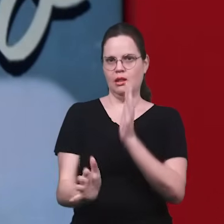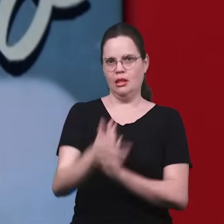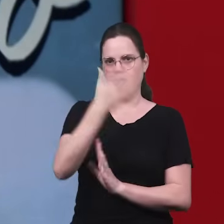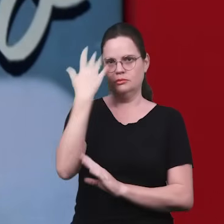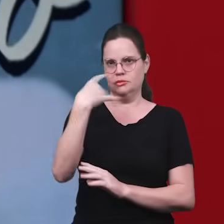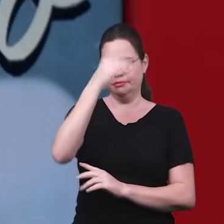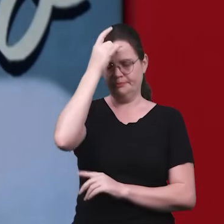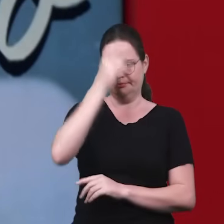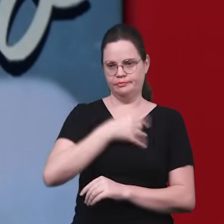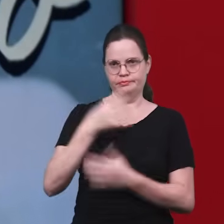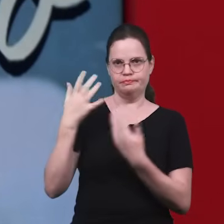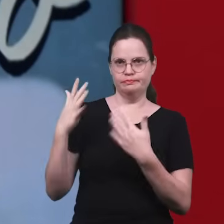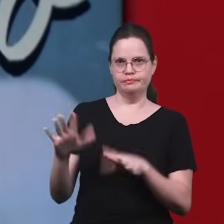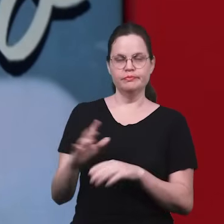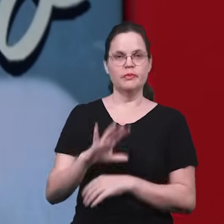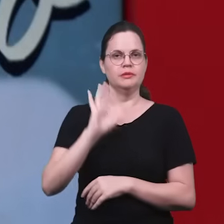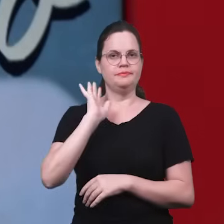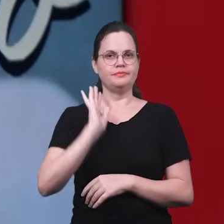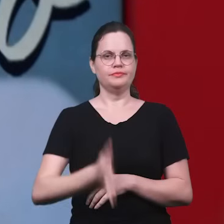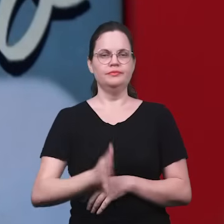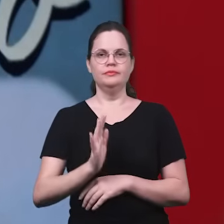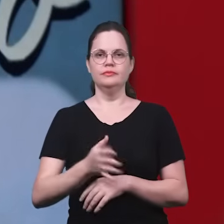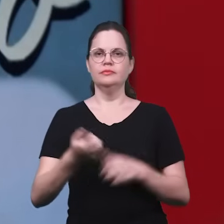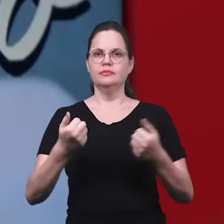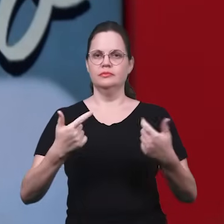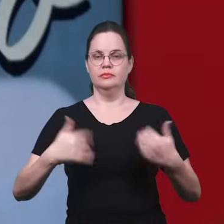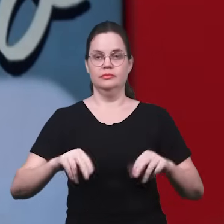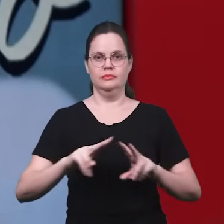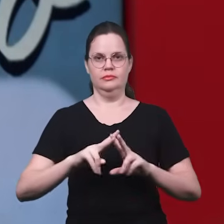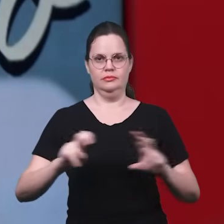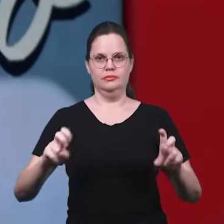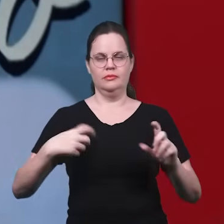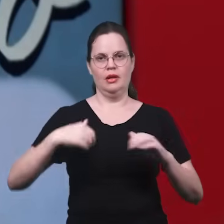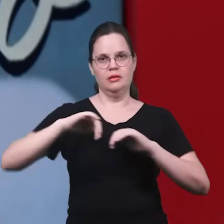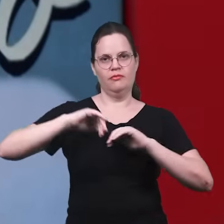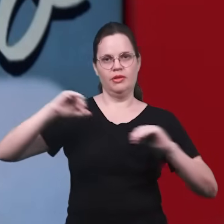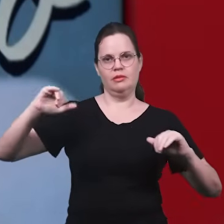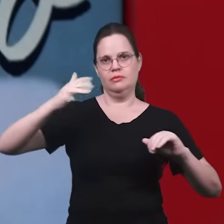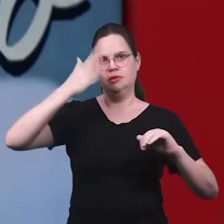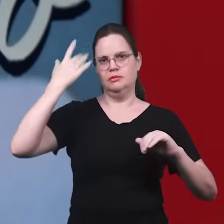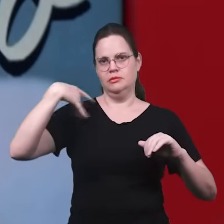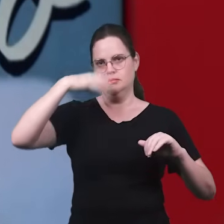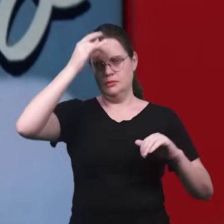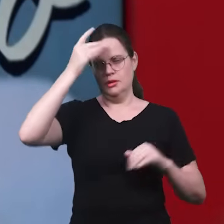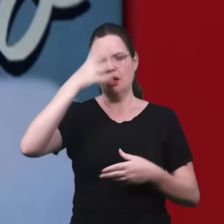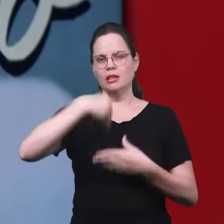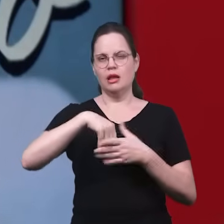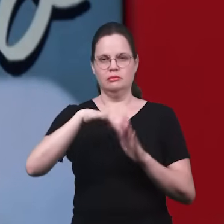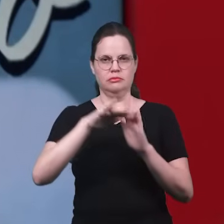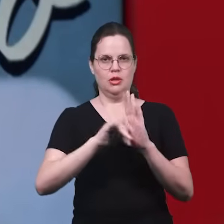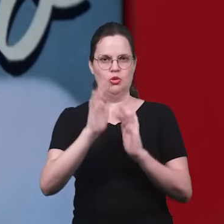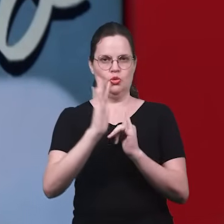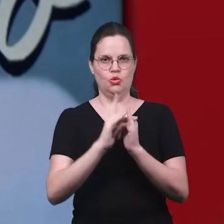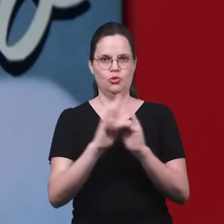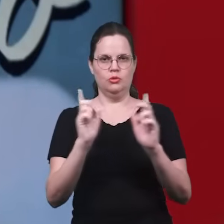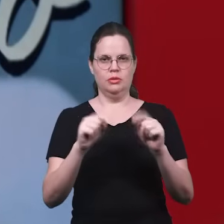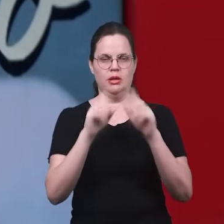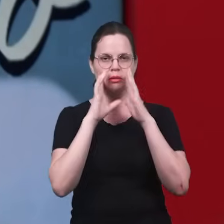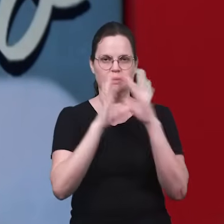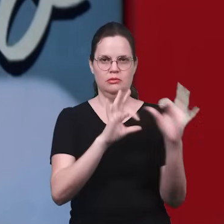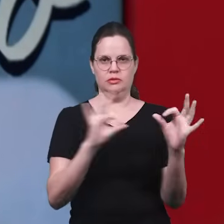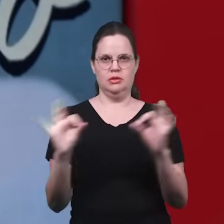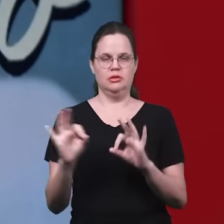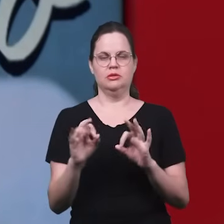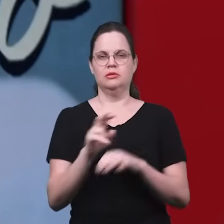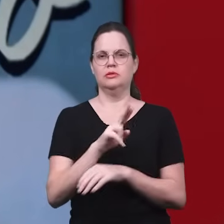deixamos um episódio retratando esse distanciamento do Pentecostes, está na nossa playlist. Desejarem,